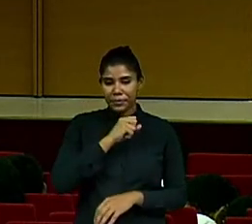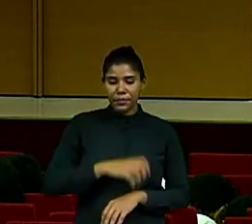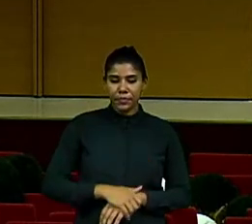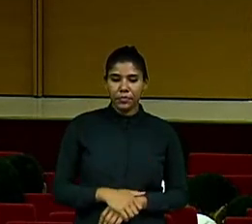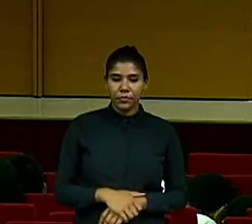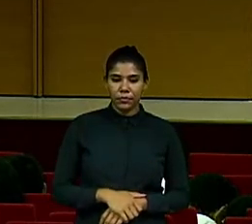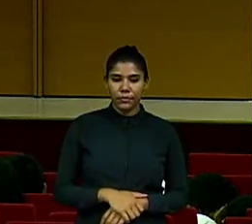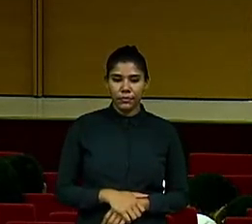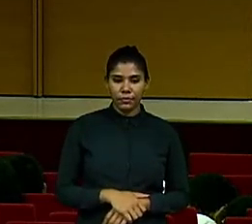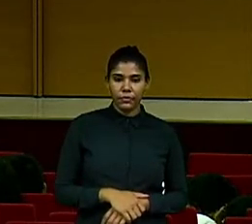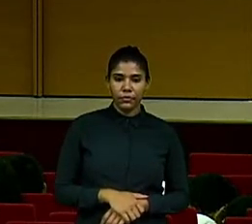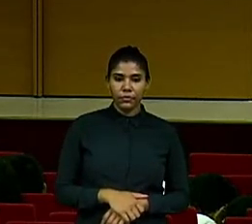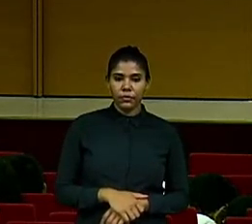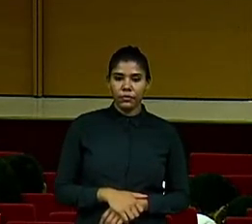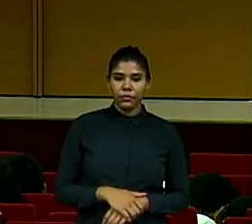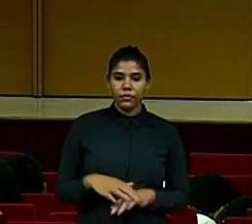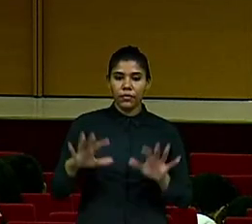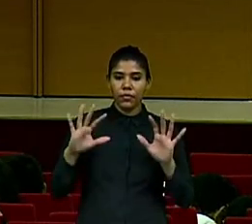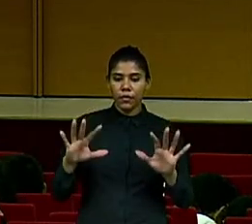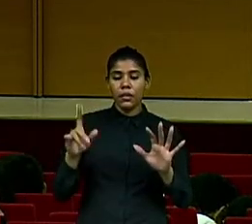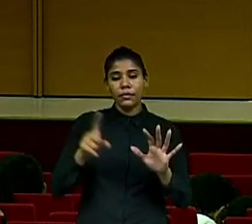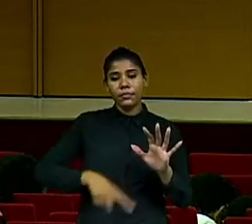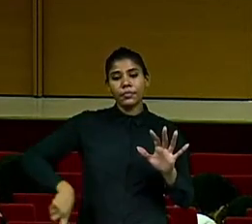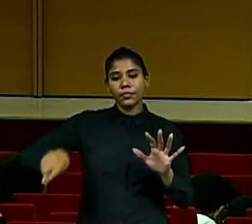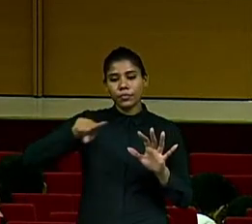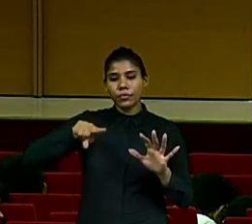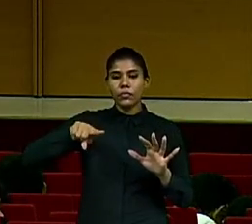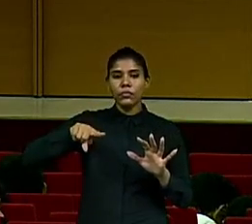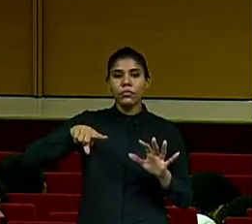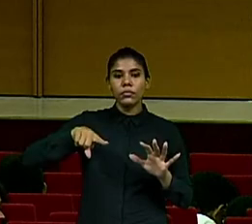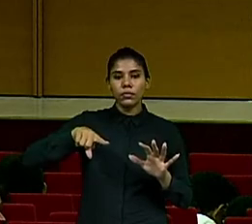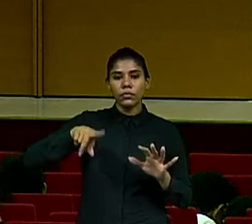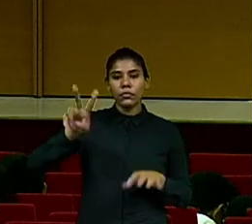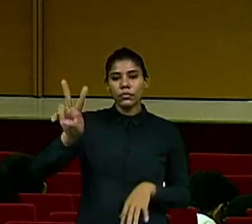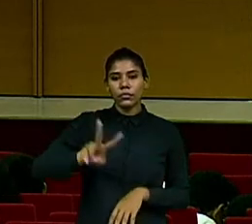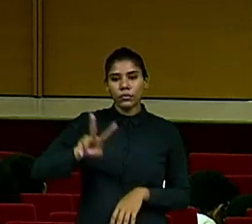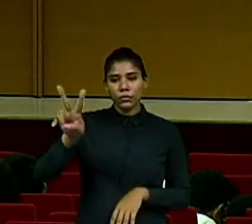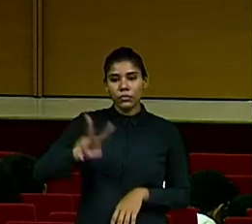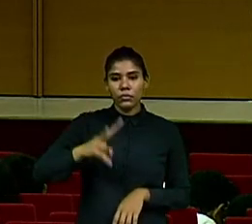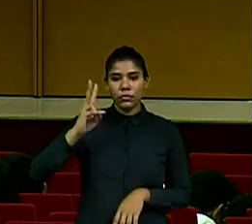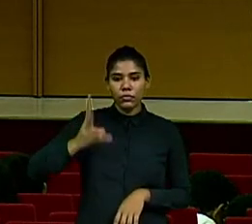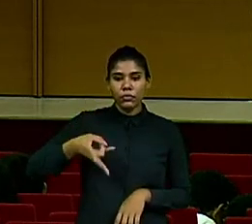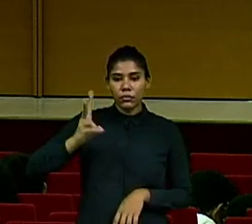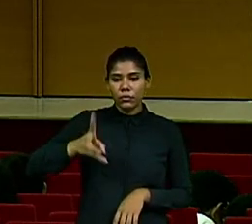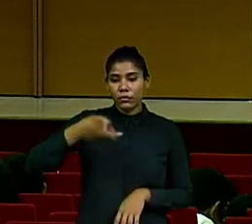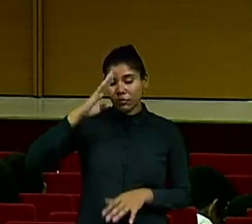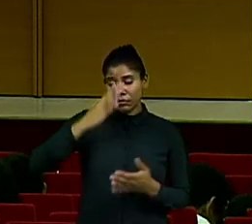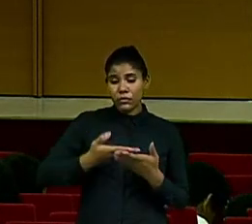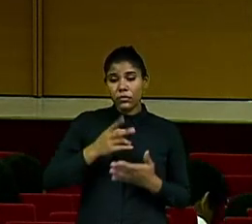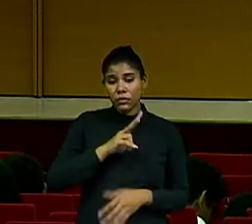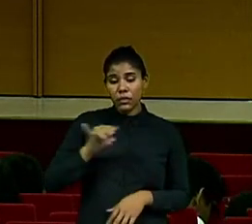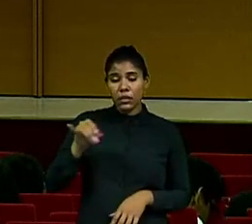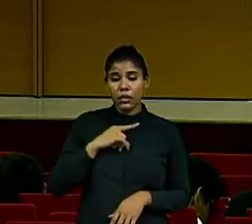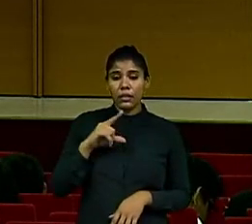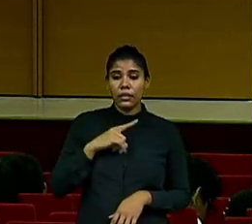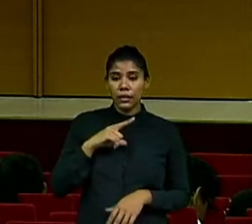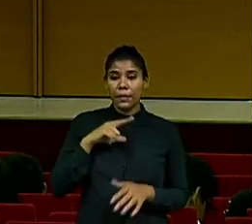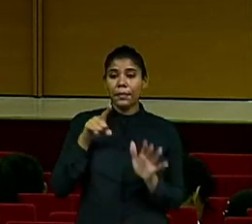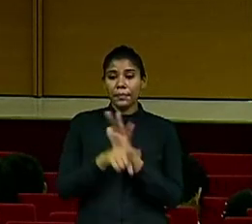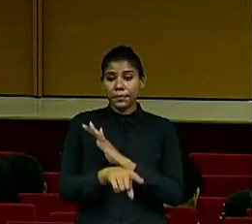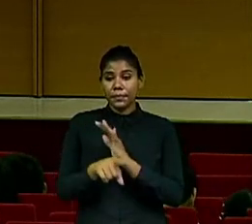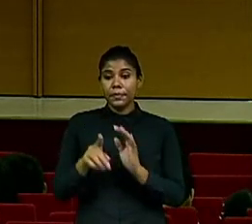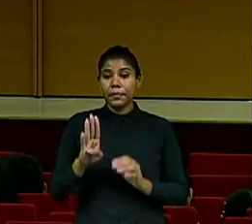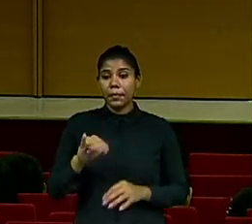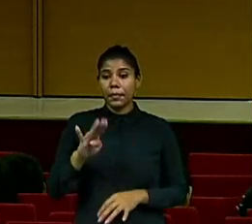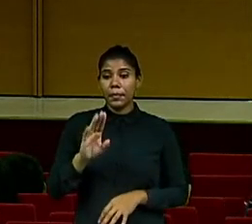direito mas espero que vocês levem essas ideias vestibular sempre acredito que vá cair no vestibular pelo tecnologia mas